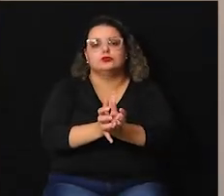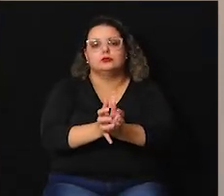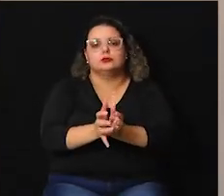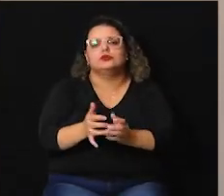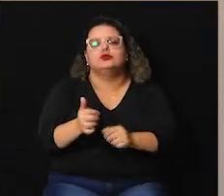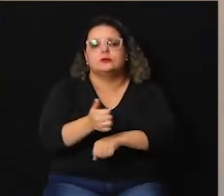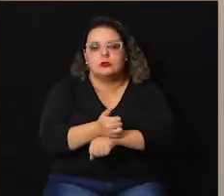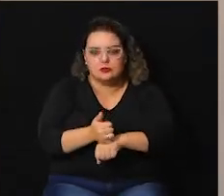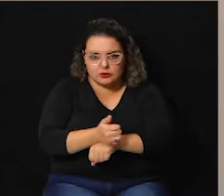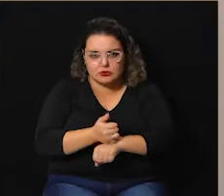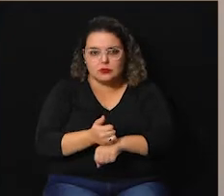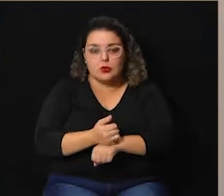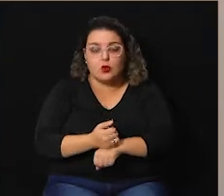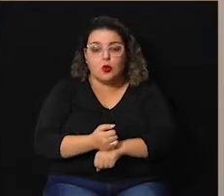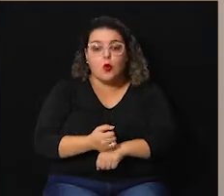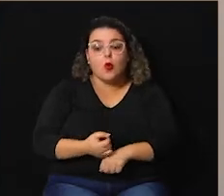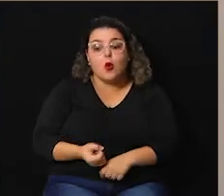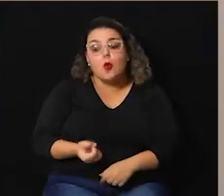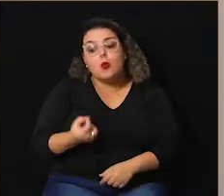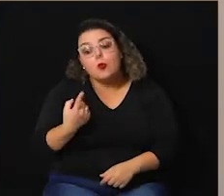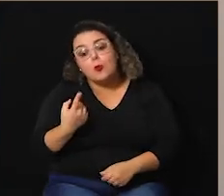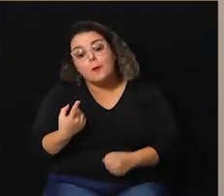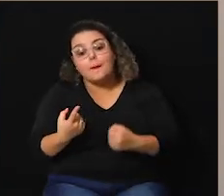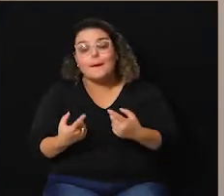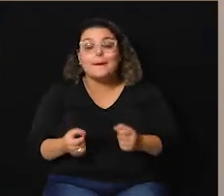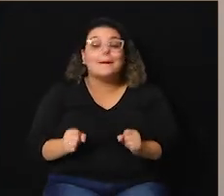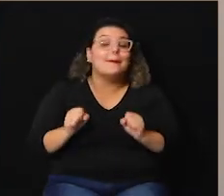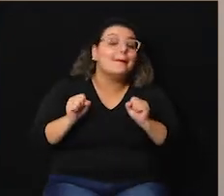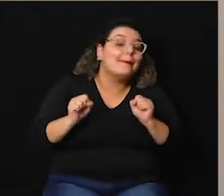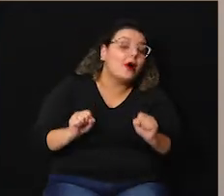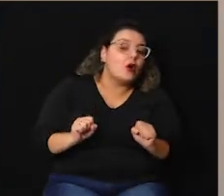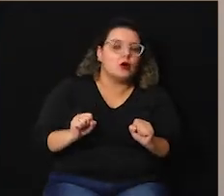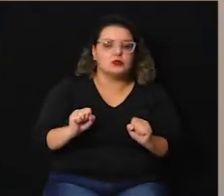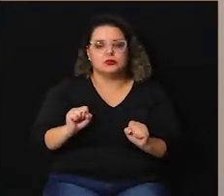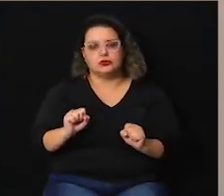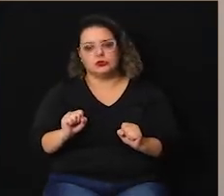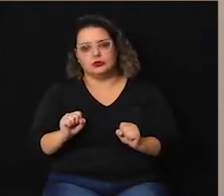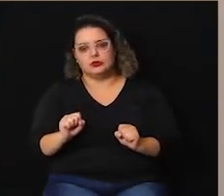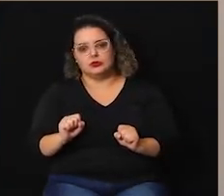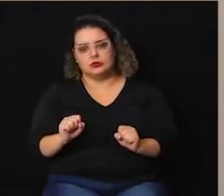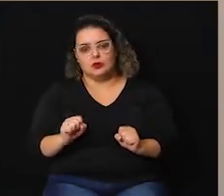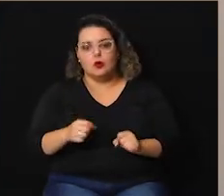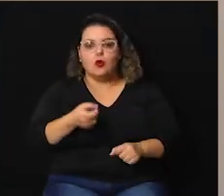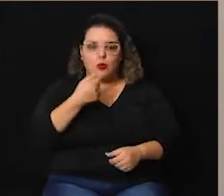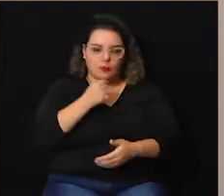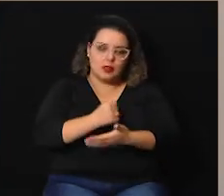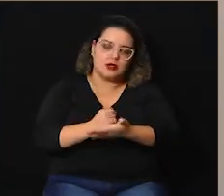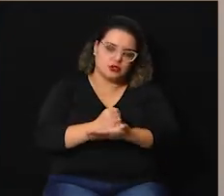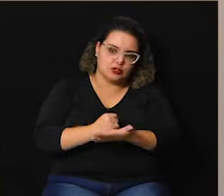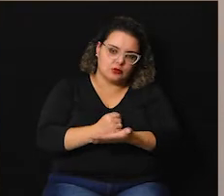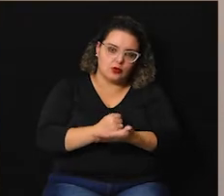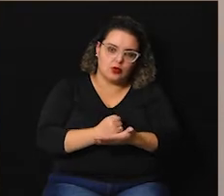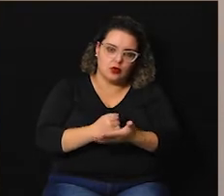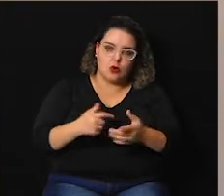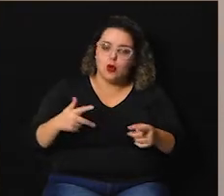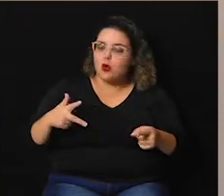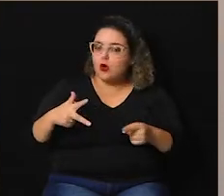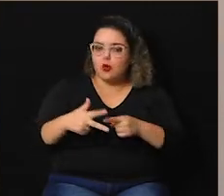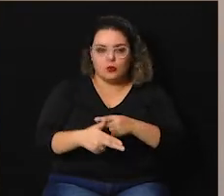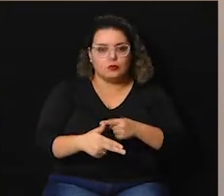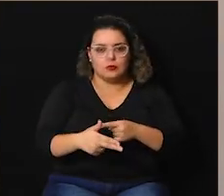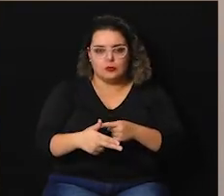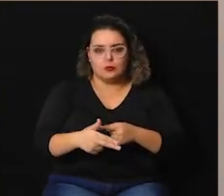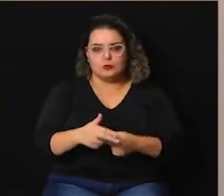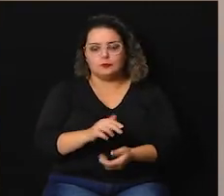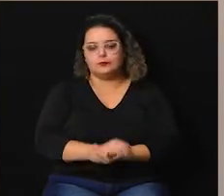Uma delas pode ser, não obrigatoriamente pode ser um medicamento bloqueador de